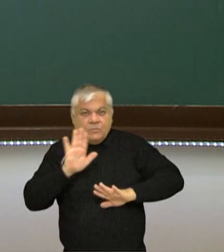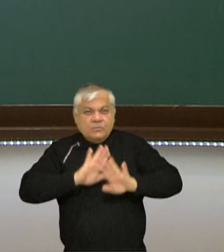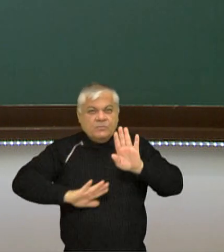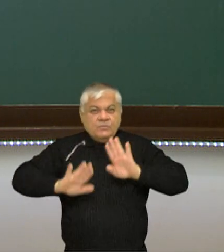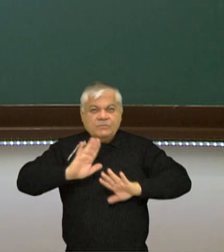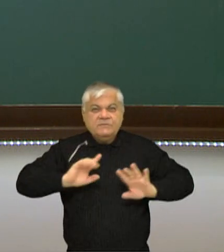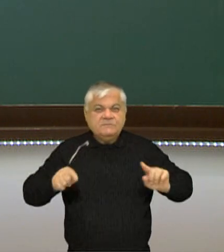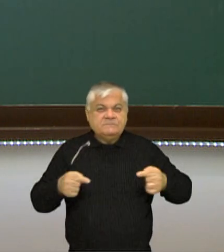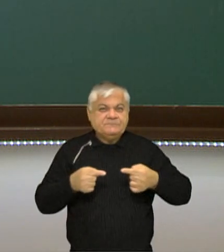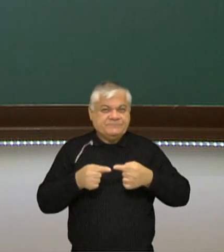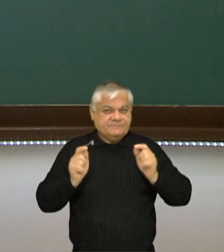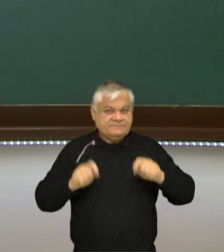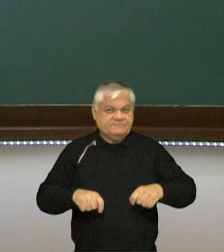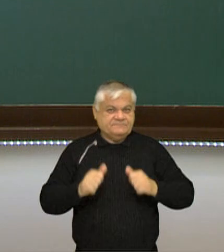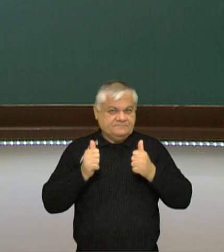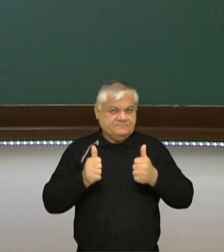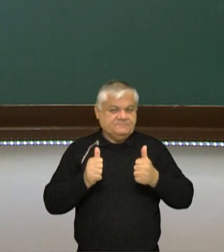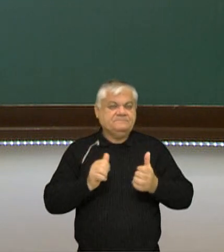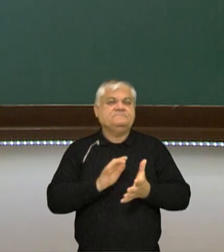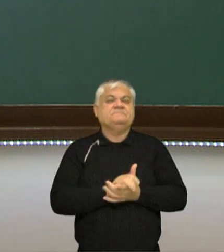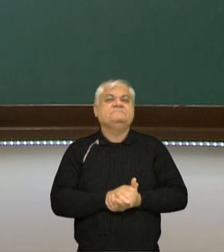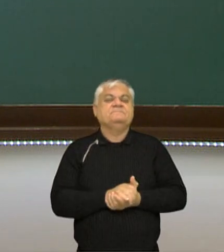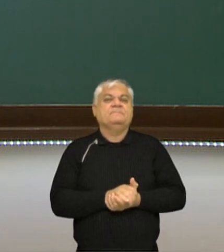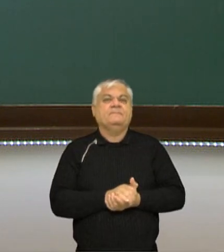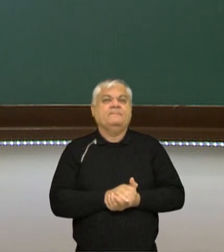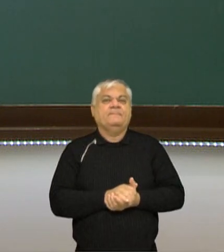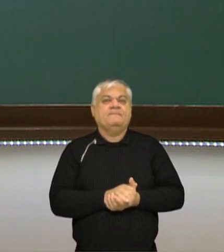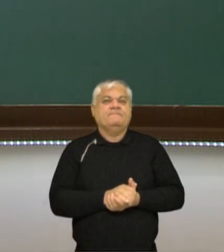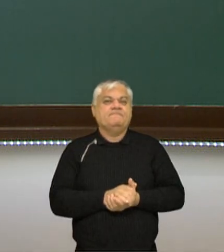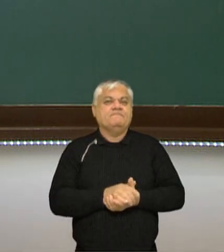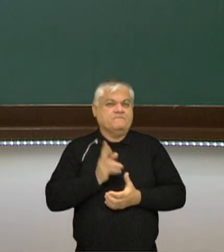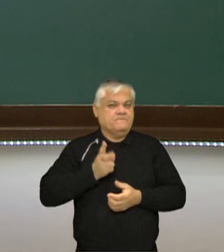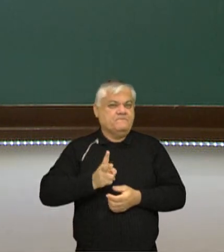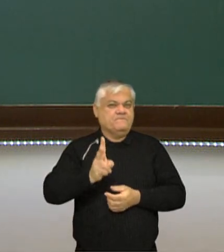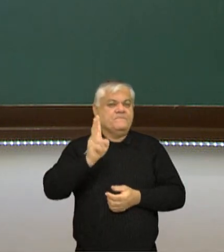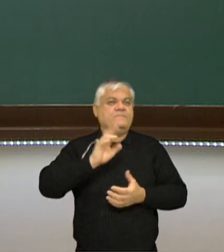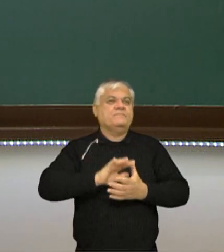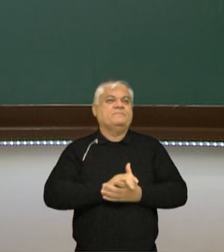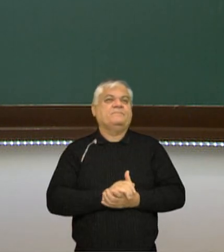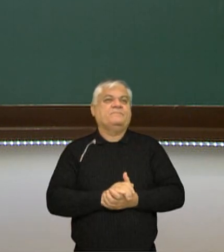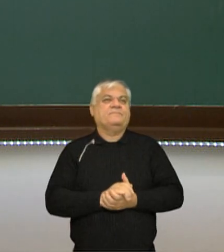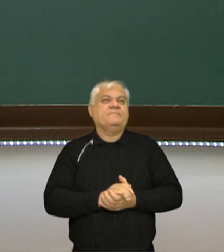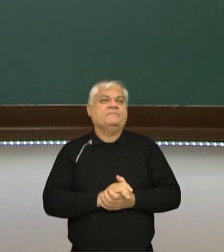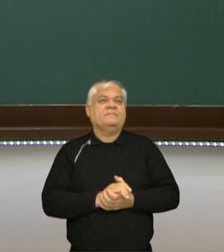seu tabuleiro, tá bom? Muito bem. Vamos em frente, então.